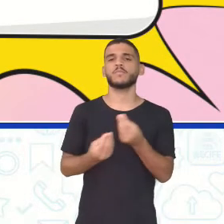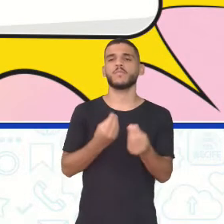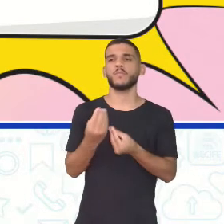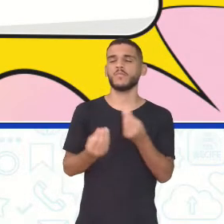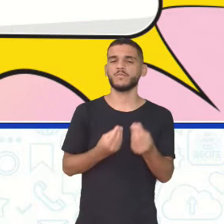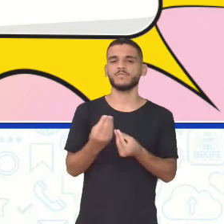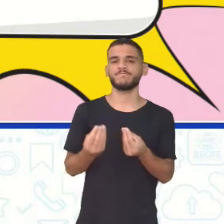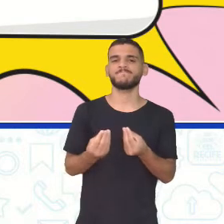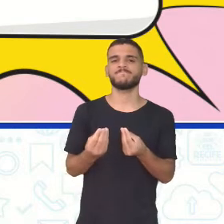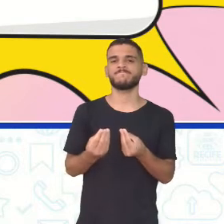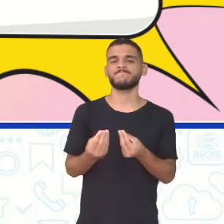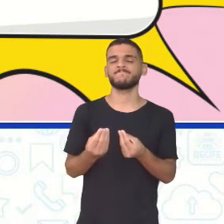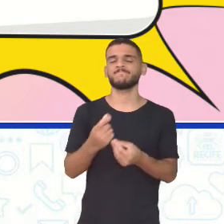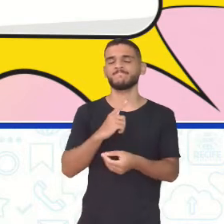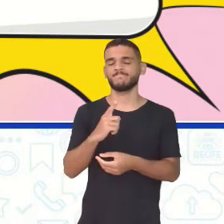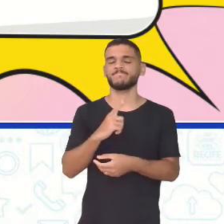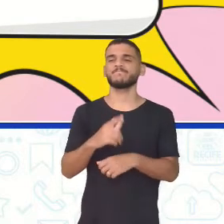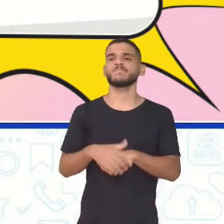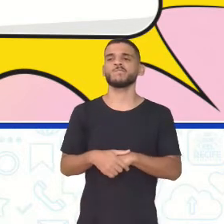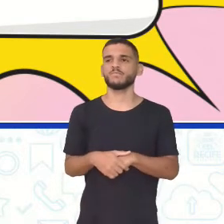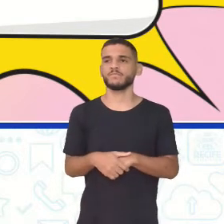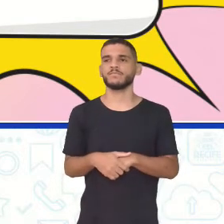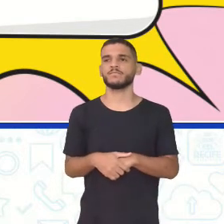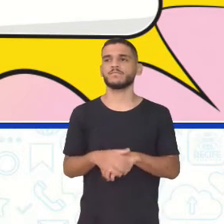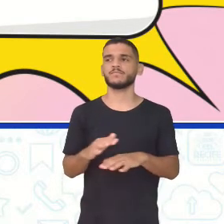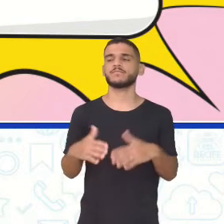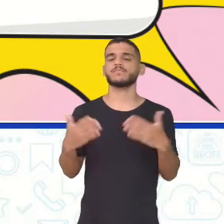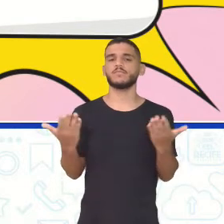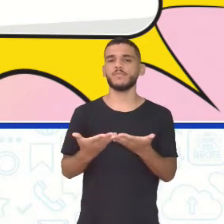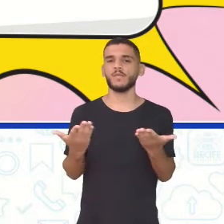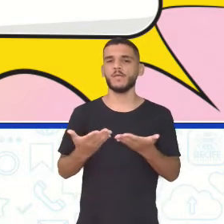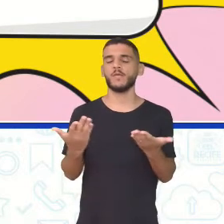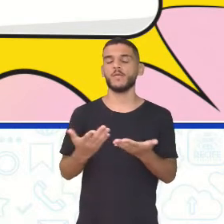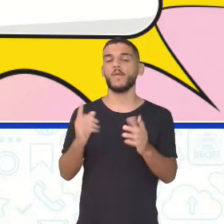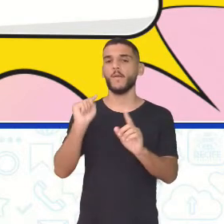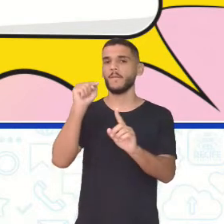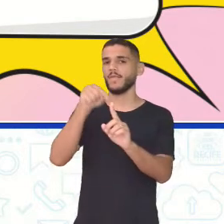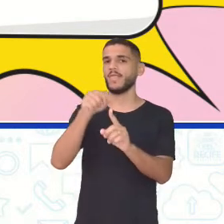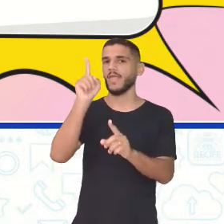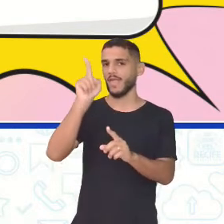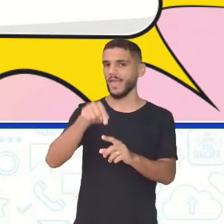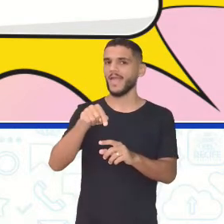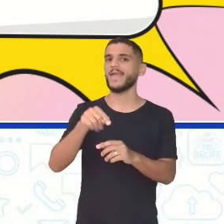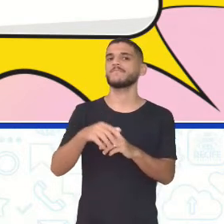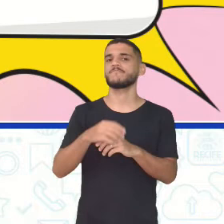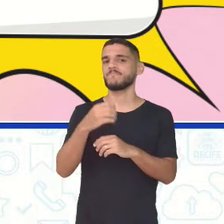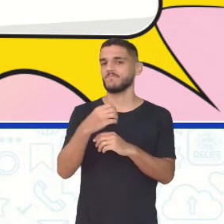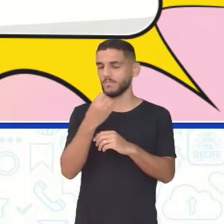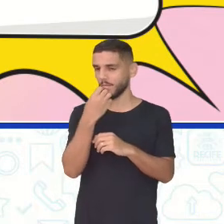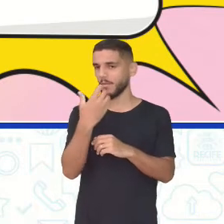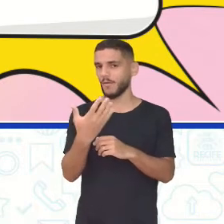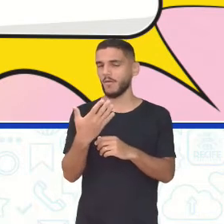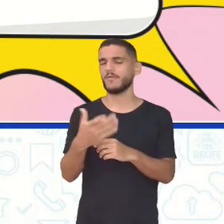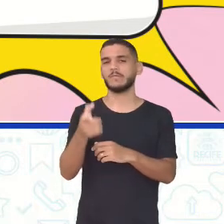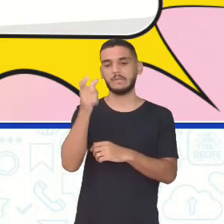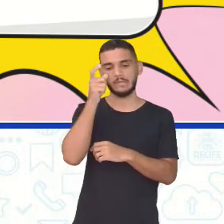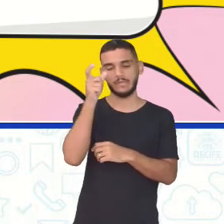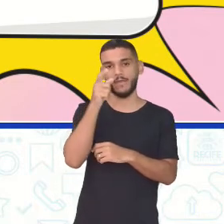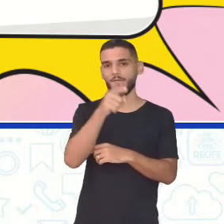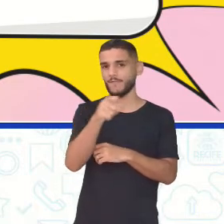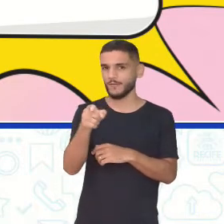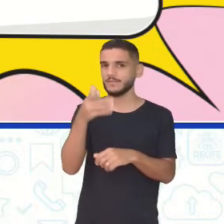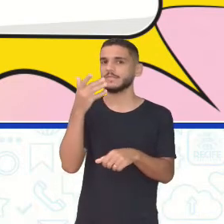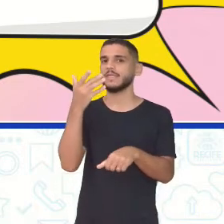órgãos do corpo estão presentes. Então aí eu estou com um objetivo hoje bem extenso, mas era interessante que vocês tentassem. Então,